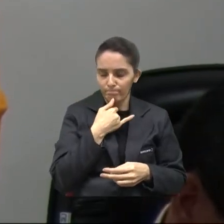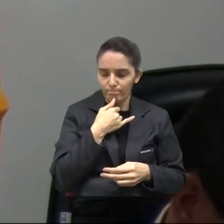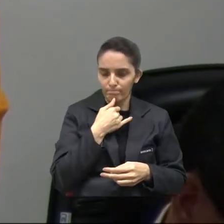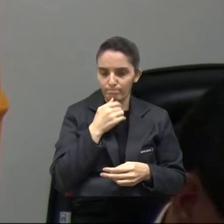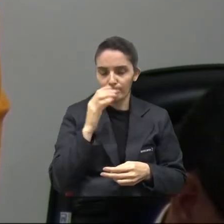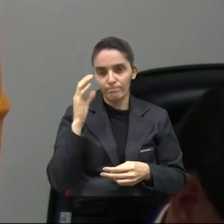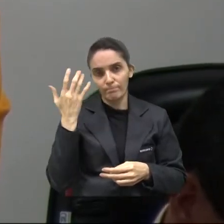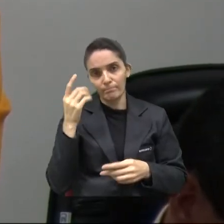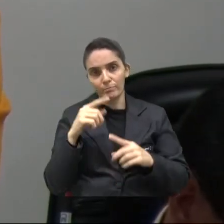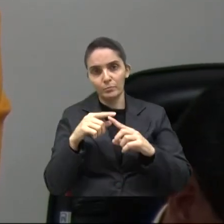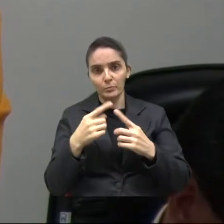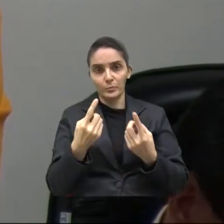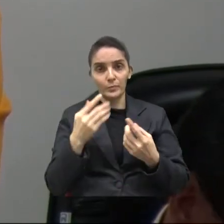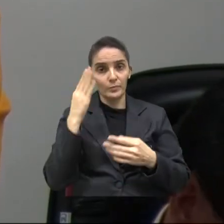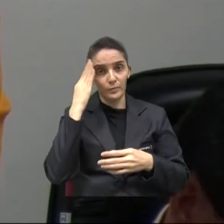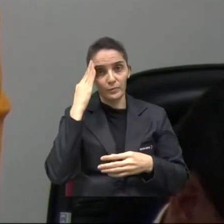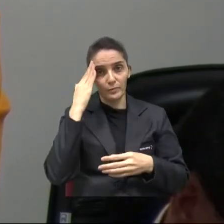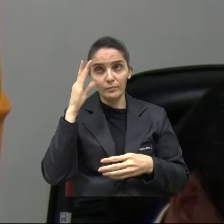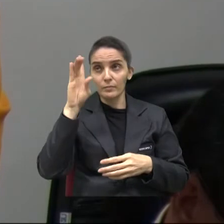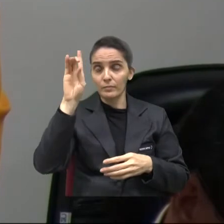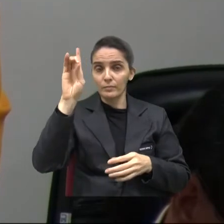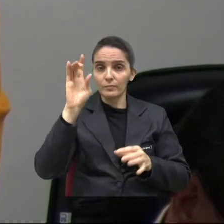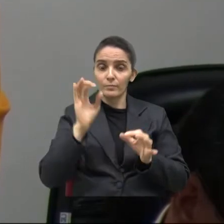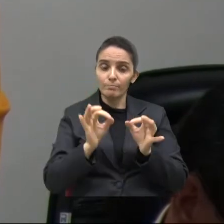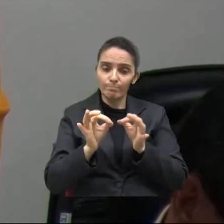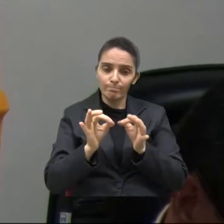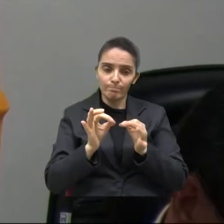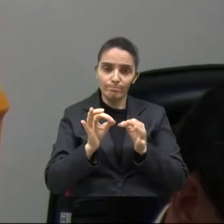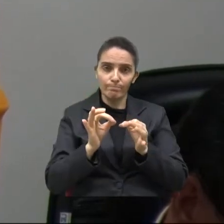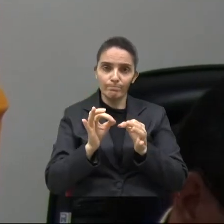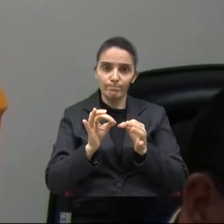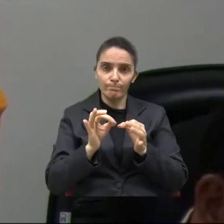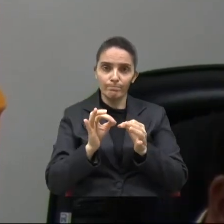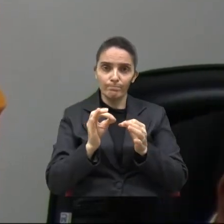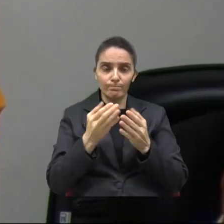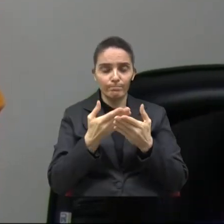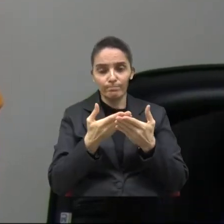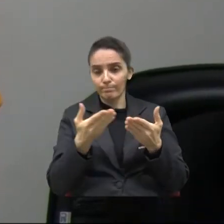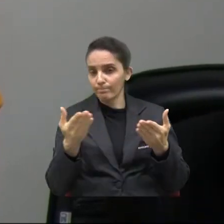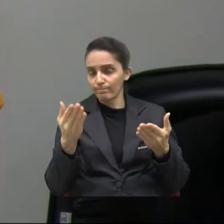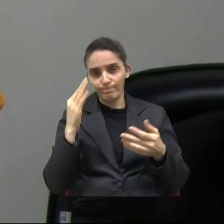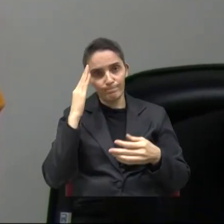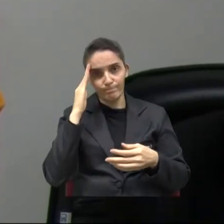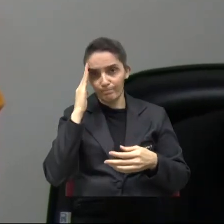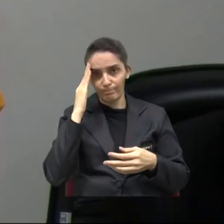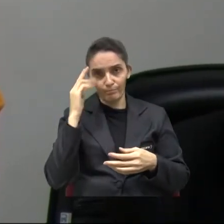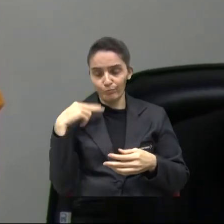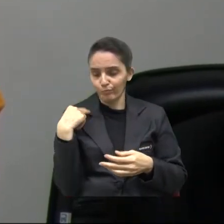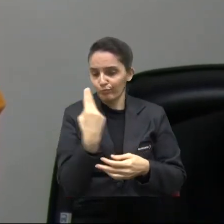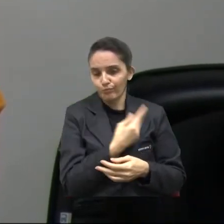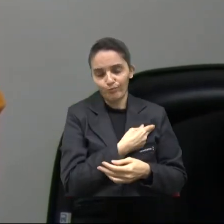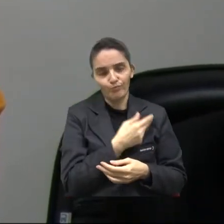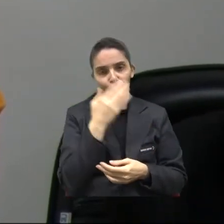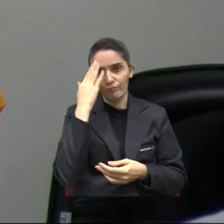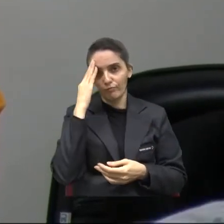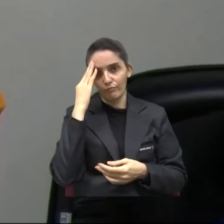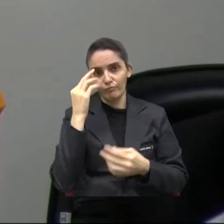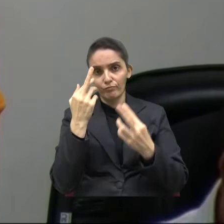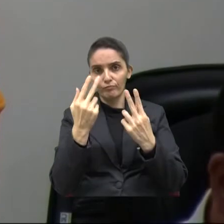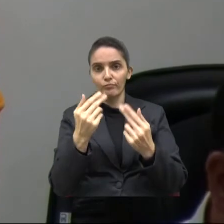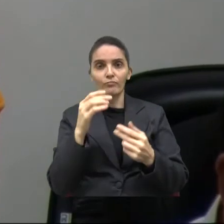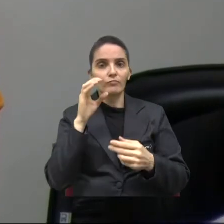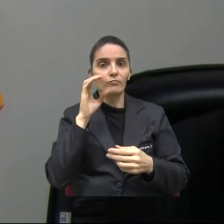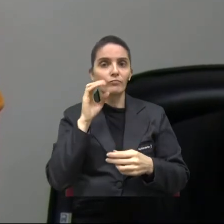mas a gente sabe que os planos de Deus, muitas vezes a gente não entende. Mas como o próprio Cleito colocou, e